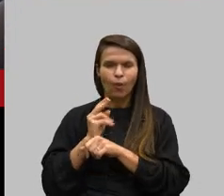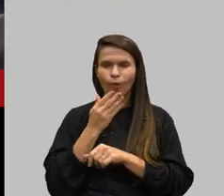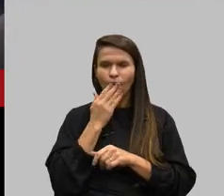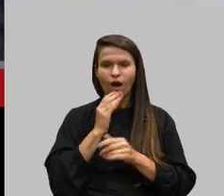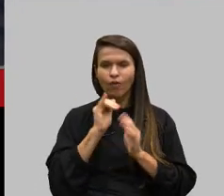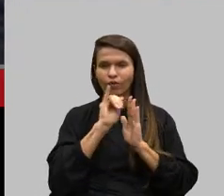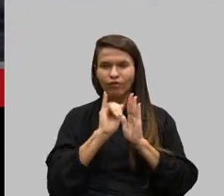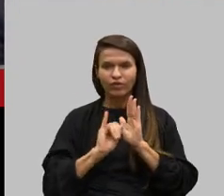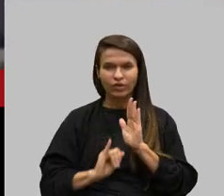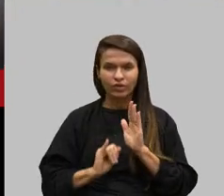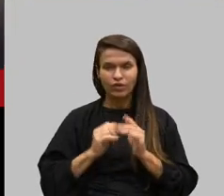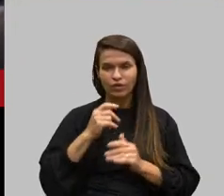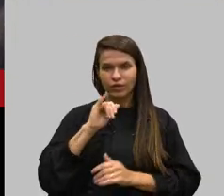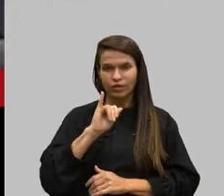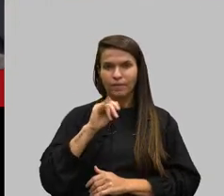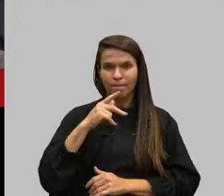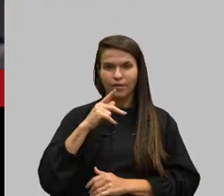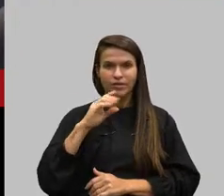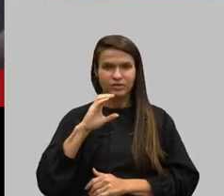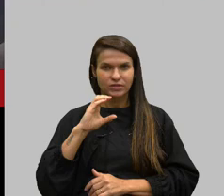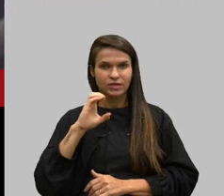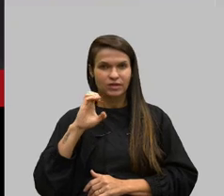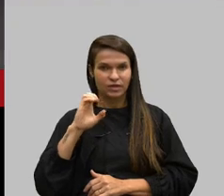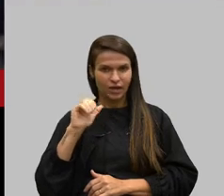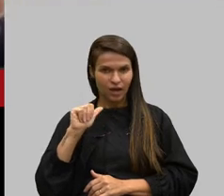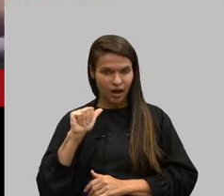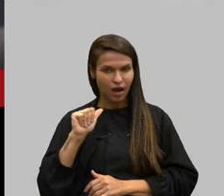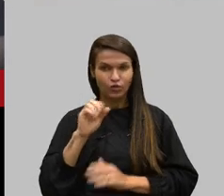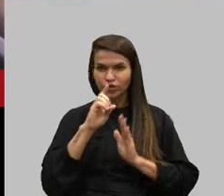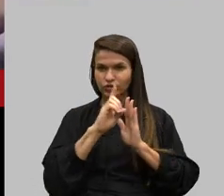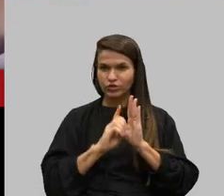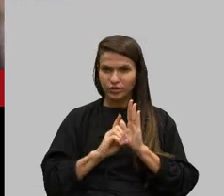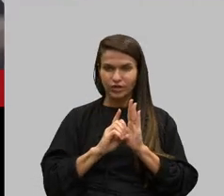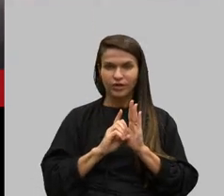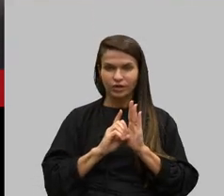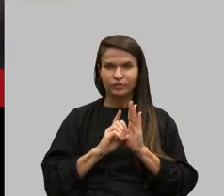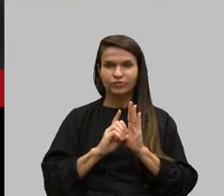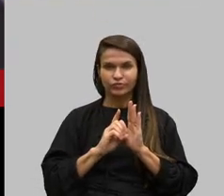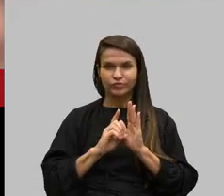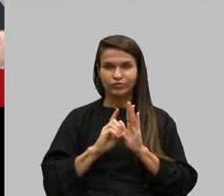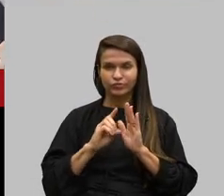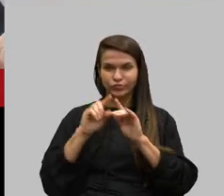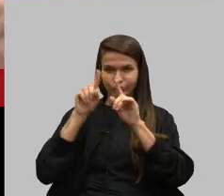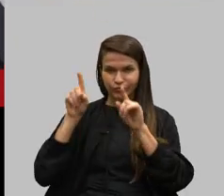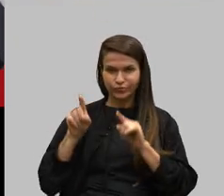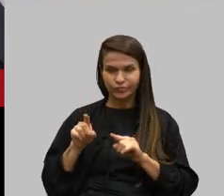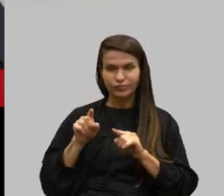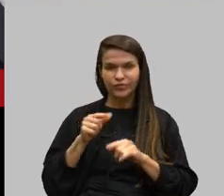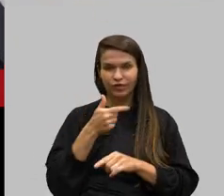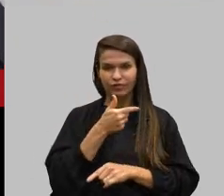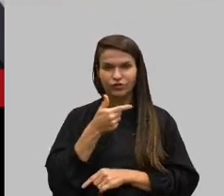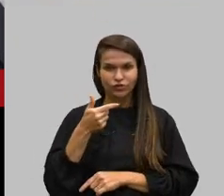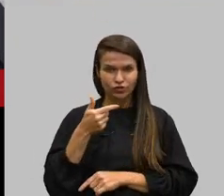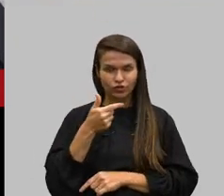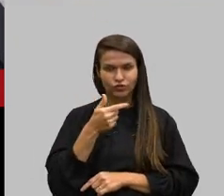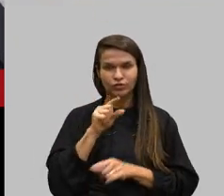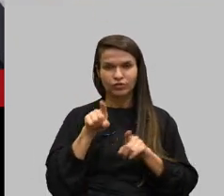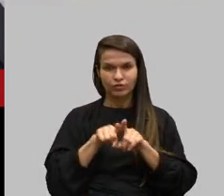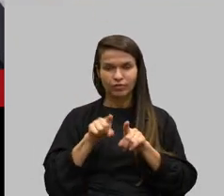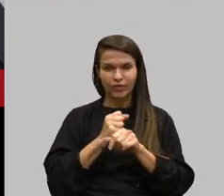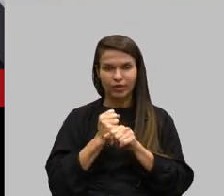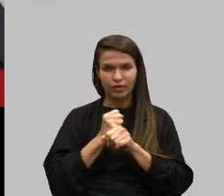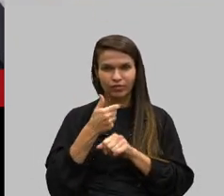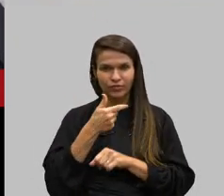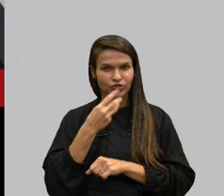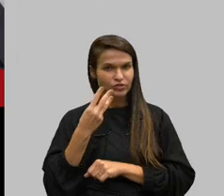apurado pelo IPCA direito do servidor mas não é conceder não é conceder referente a 22 e 23 Portanto o governo não